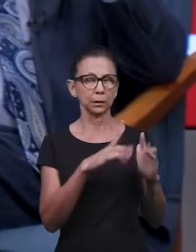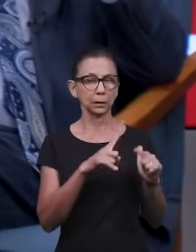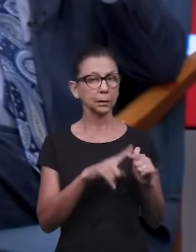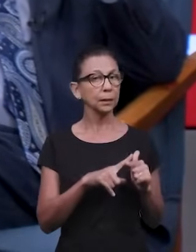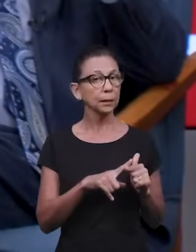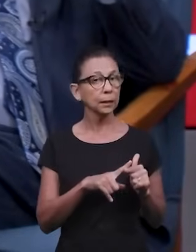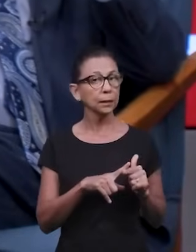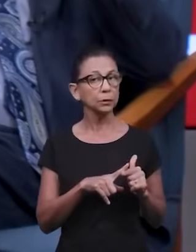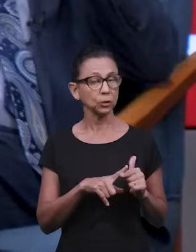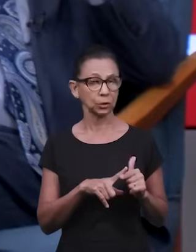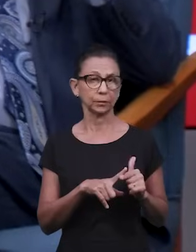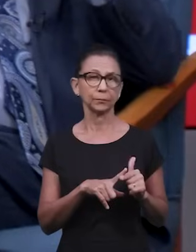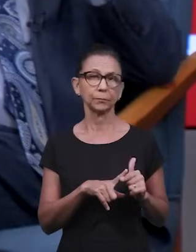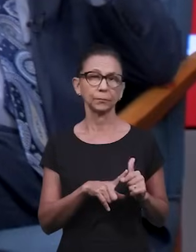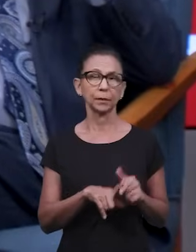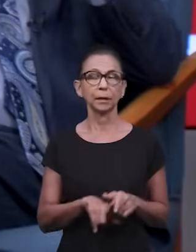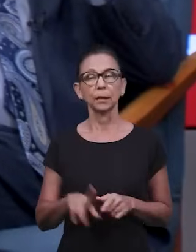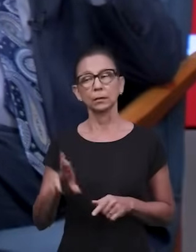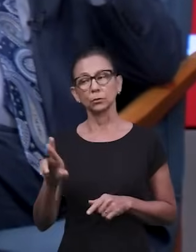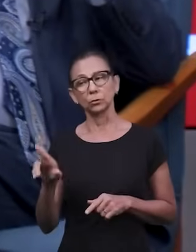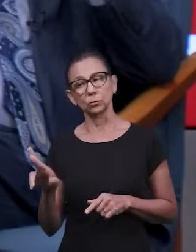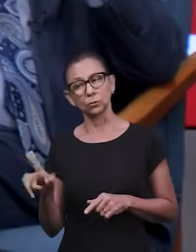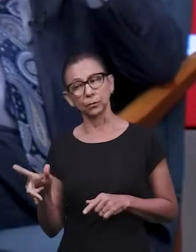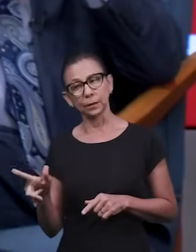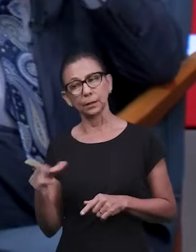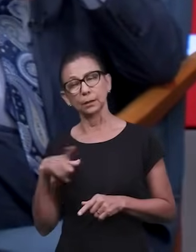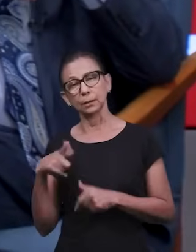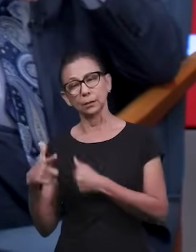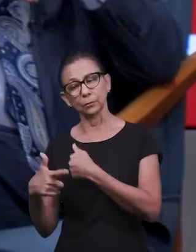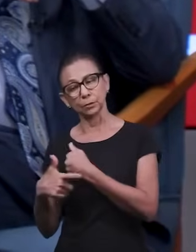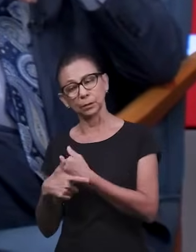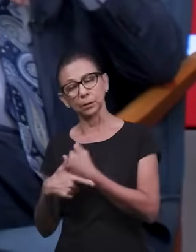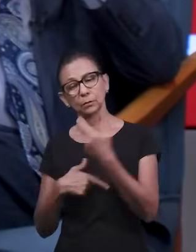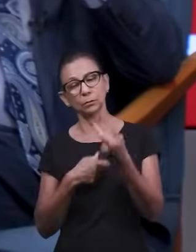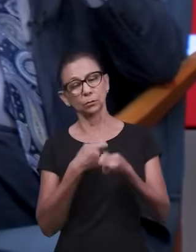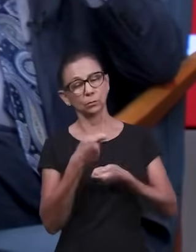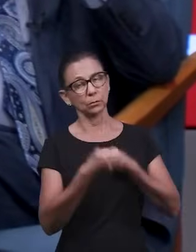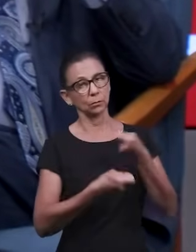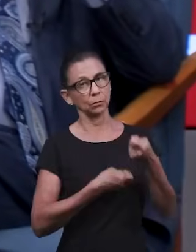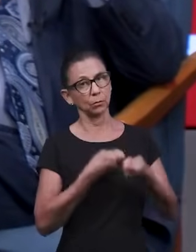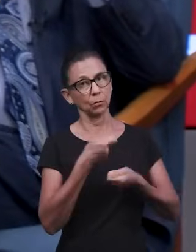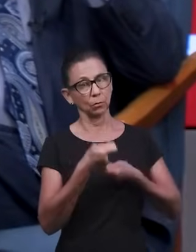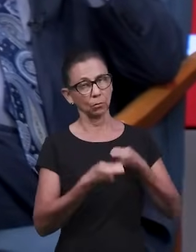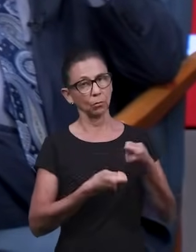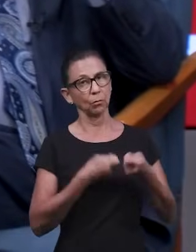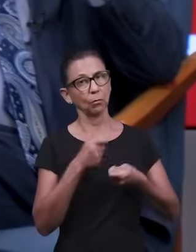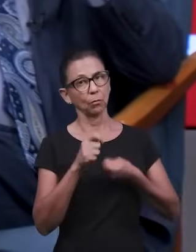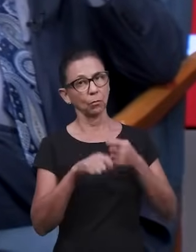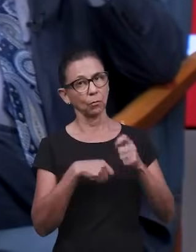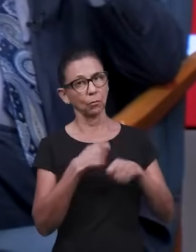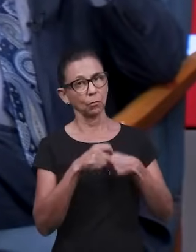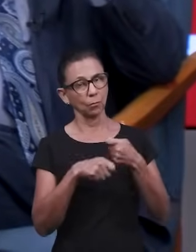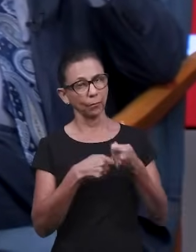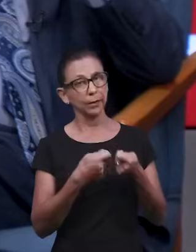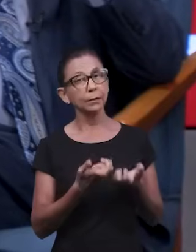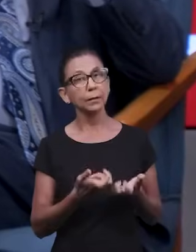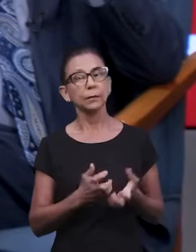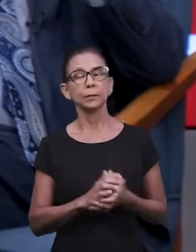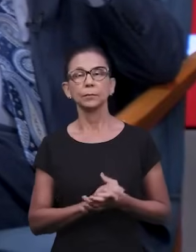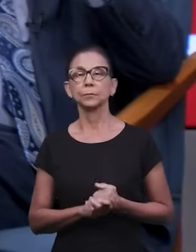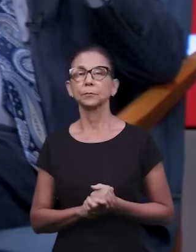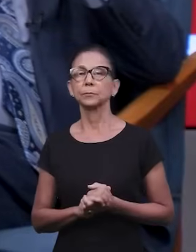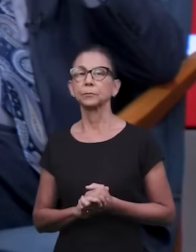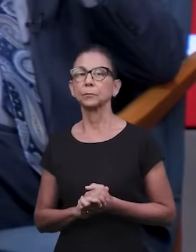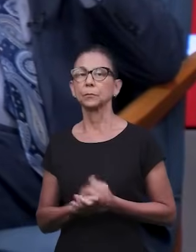irmão ele tem uma função e a função dele é governo por isso toda todo Novo Testamento